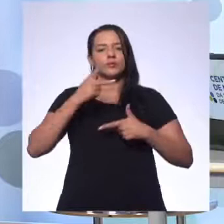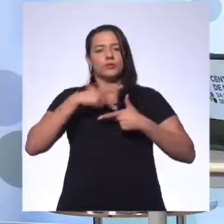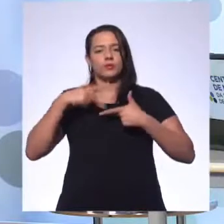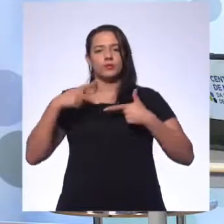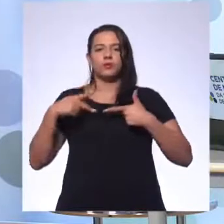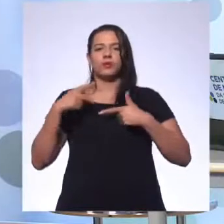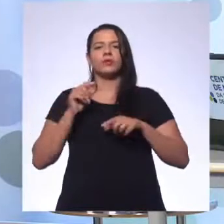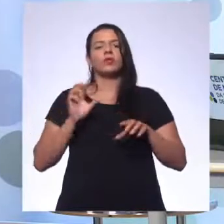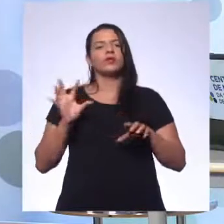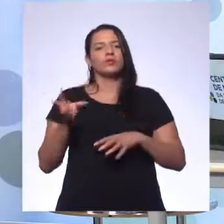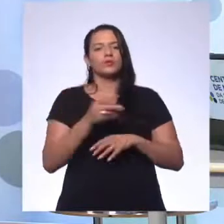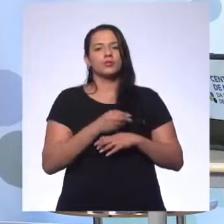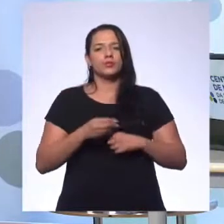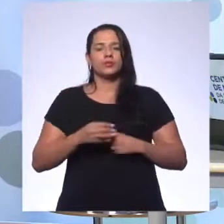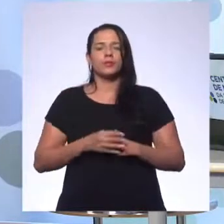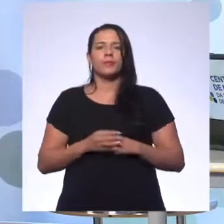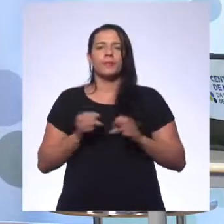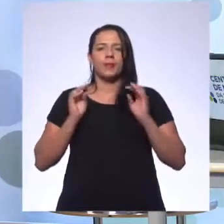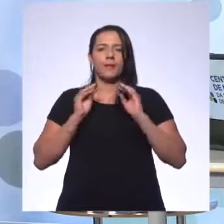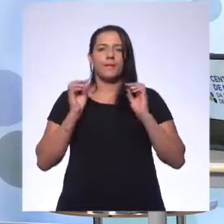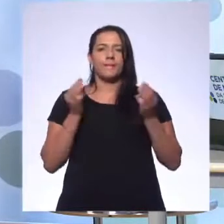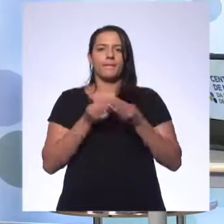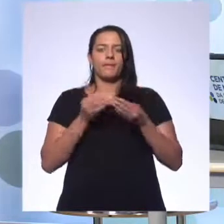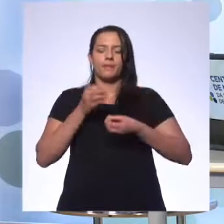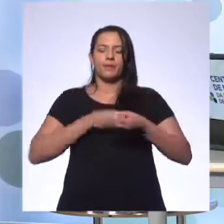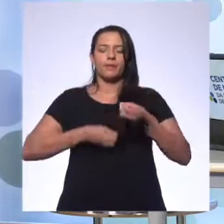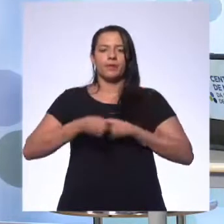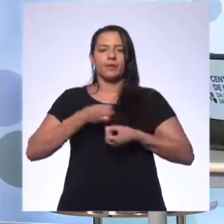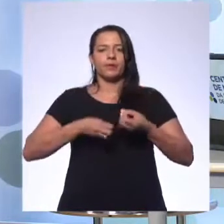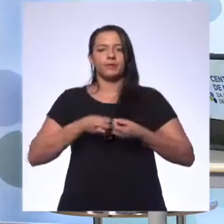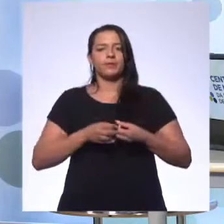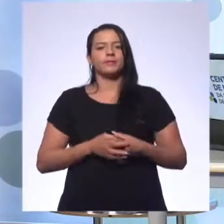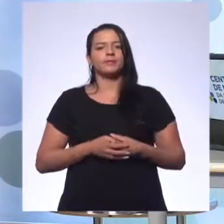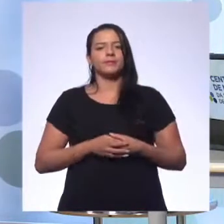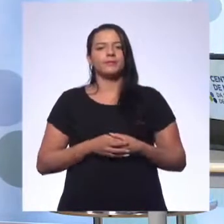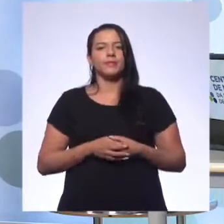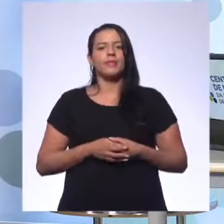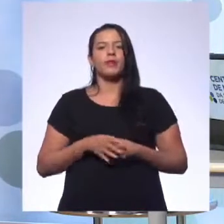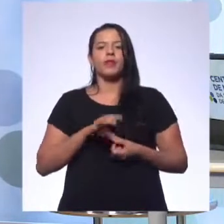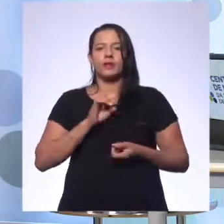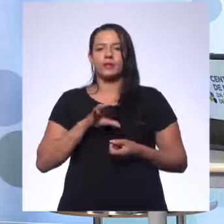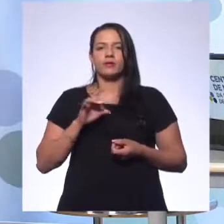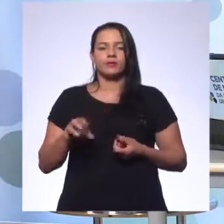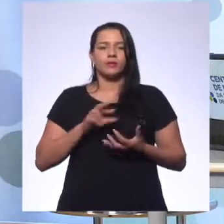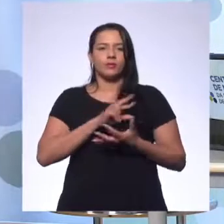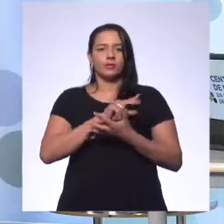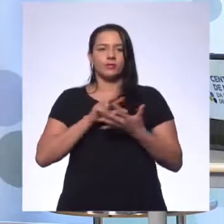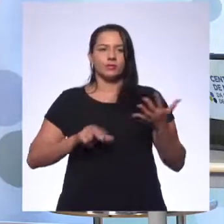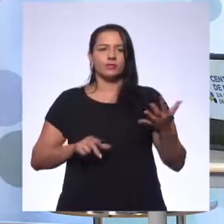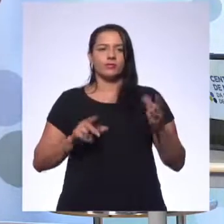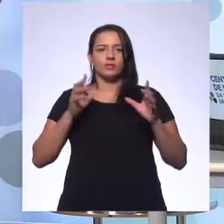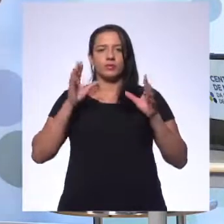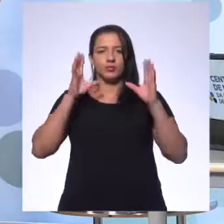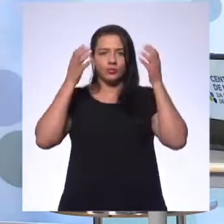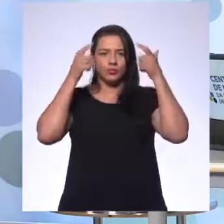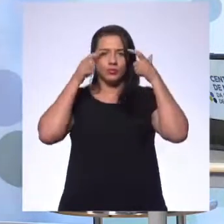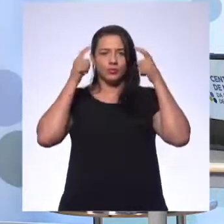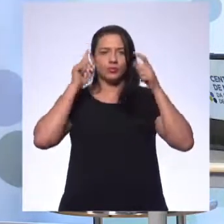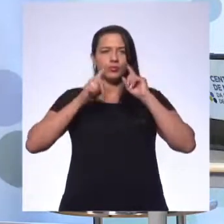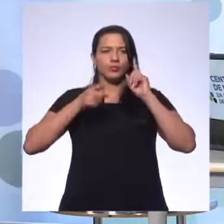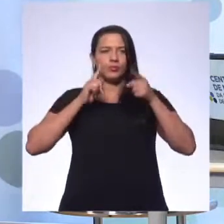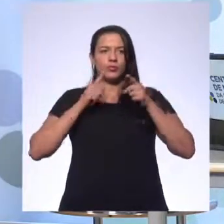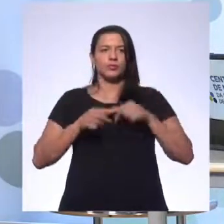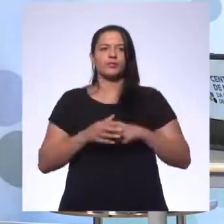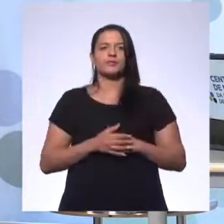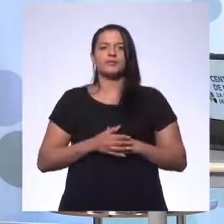esses critérios a nível molecular também, tá? Isso para classificação em domínios. E aí a gente falando,